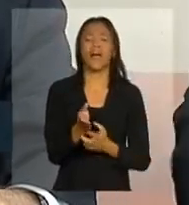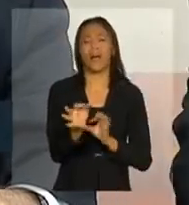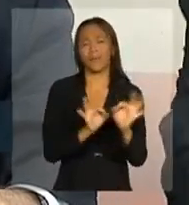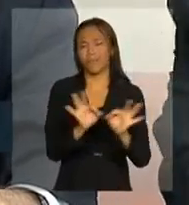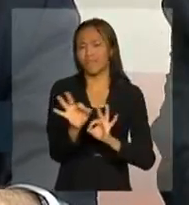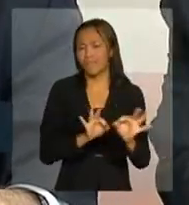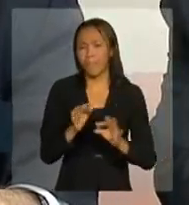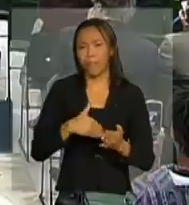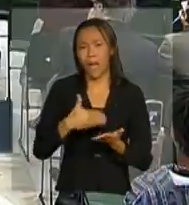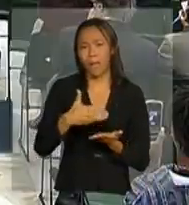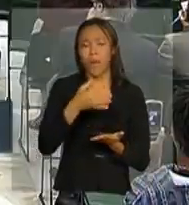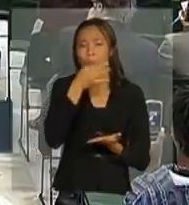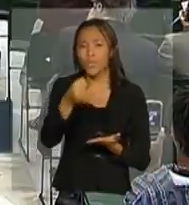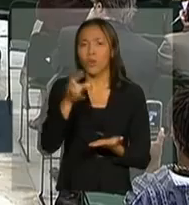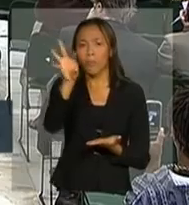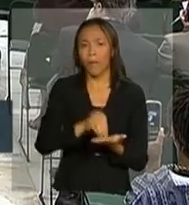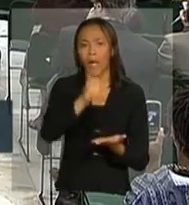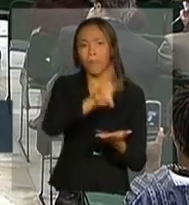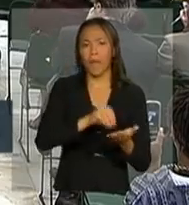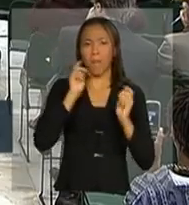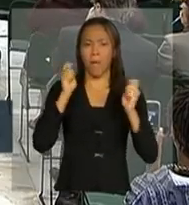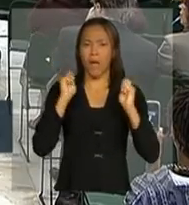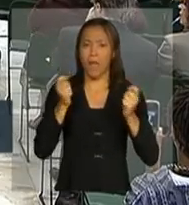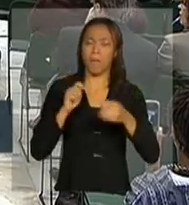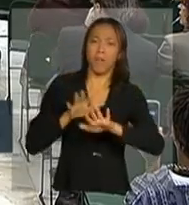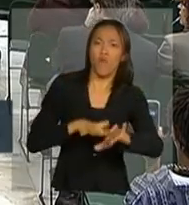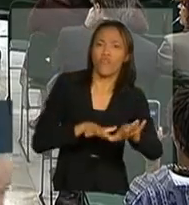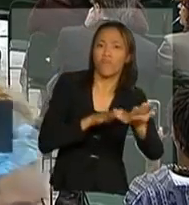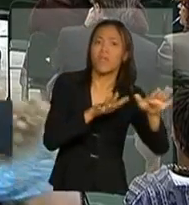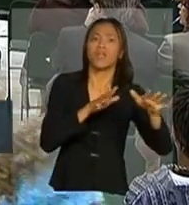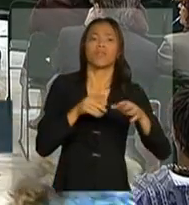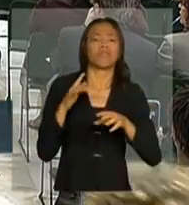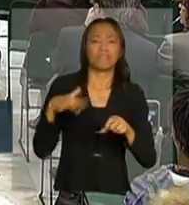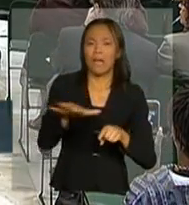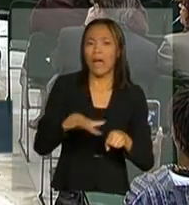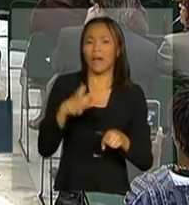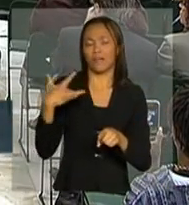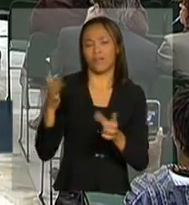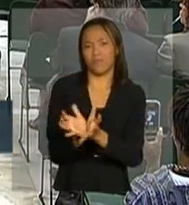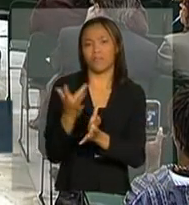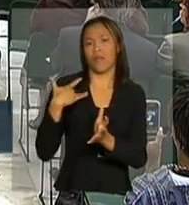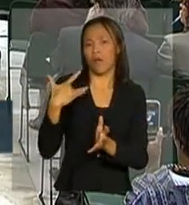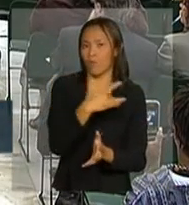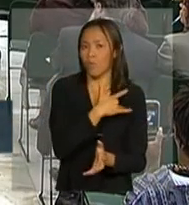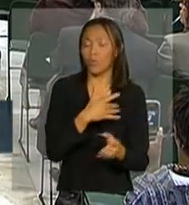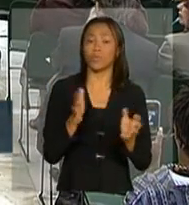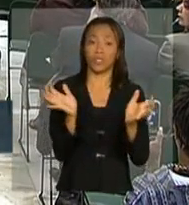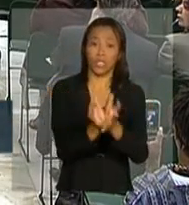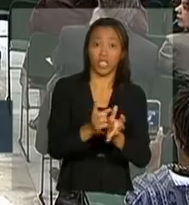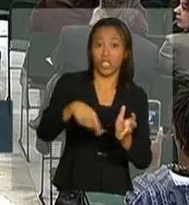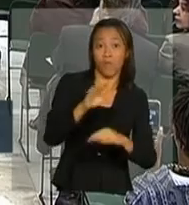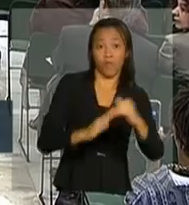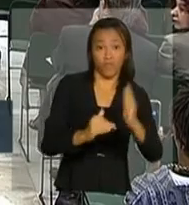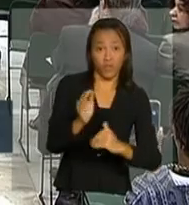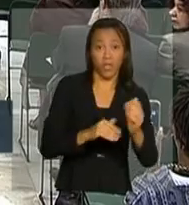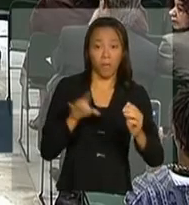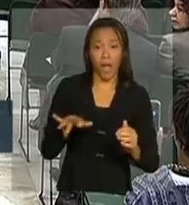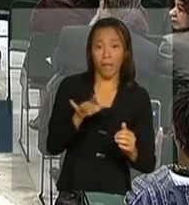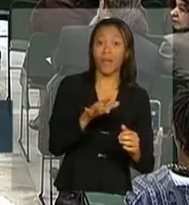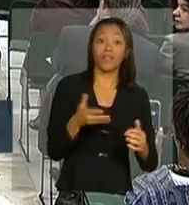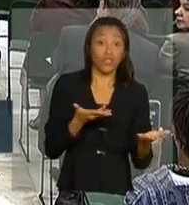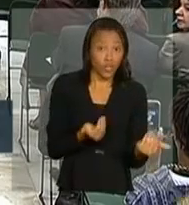consulta aos mais diversos movimentos culturais, de saúde, eh de mobilização profissional de jovens. Enfim,